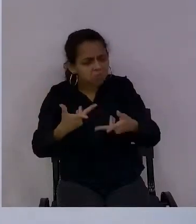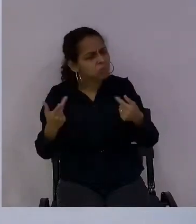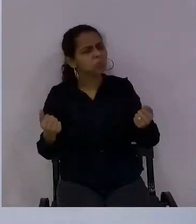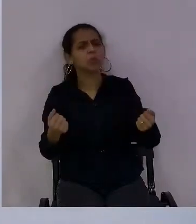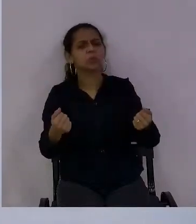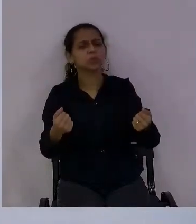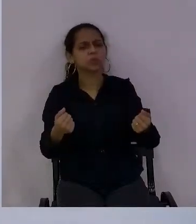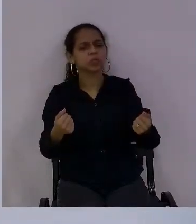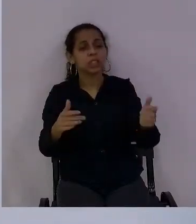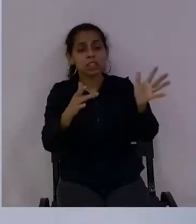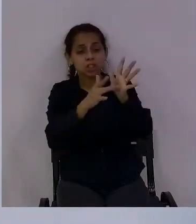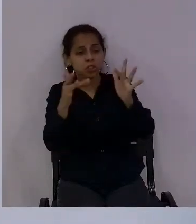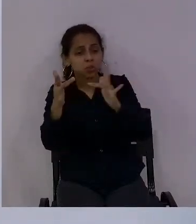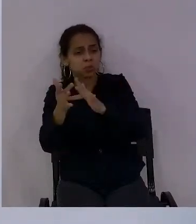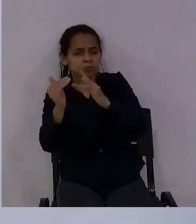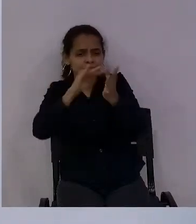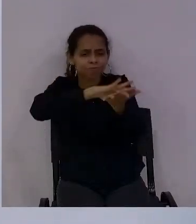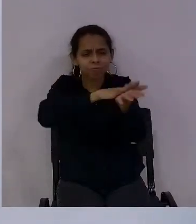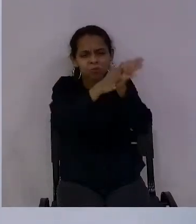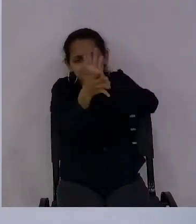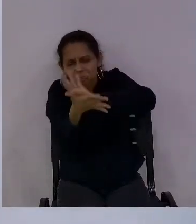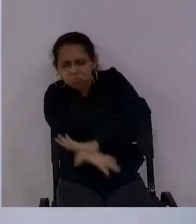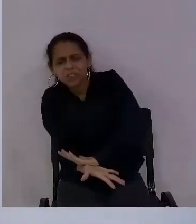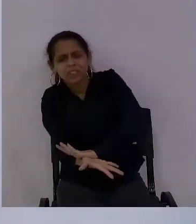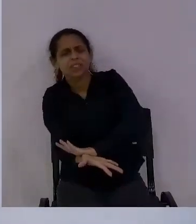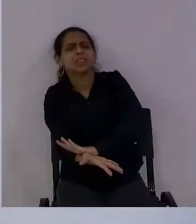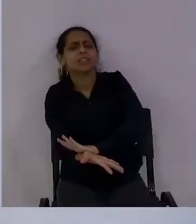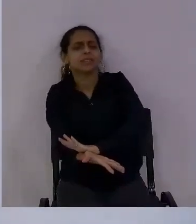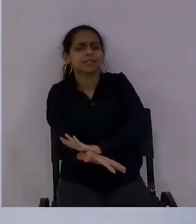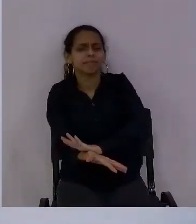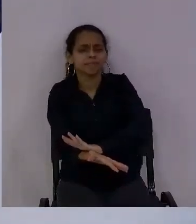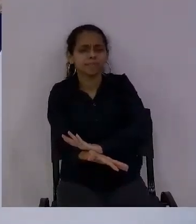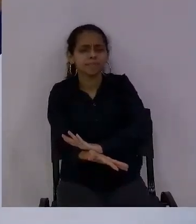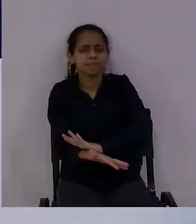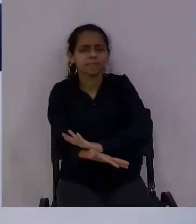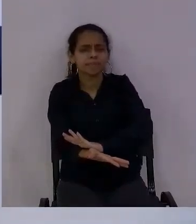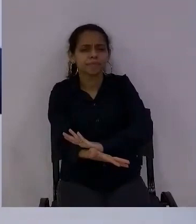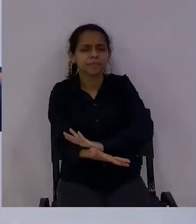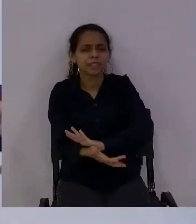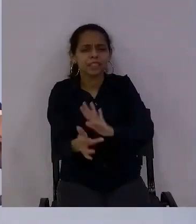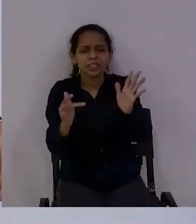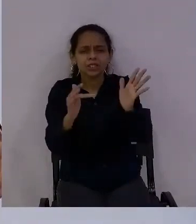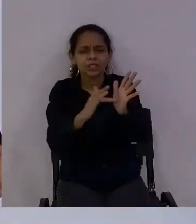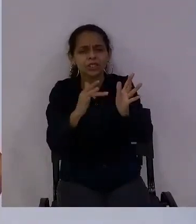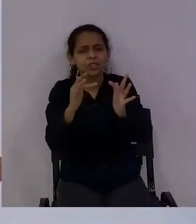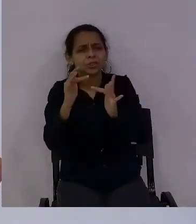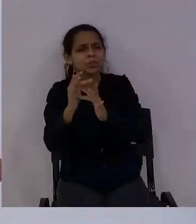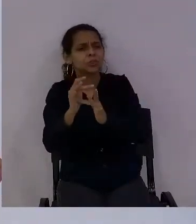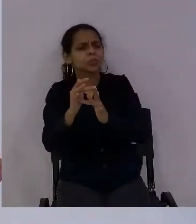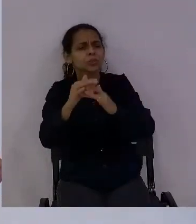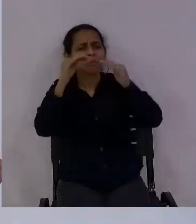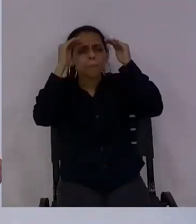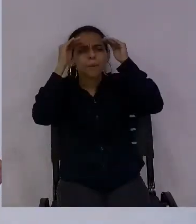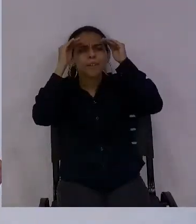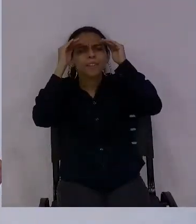Ele se humilha e se põe debaixo de um regramento